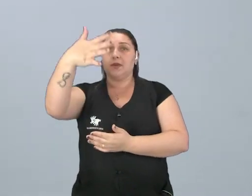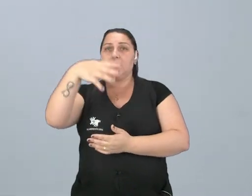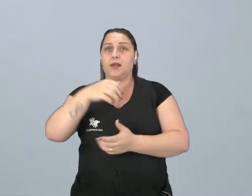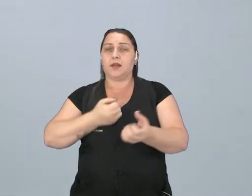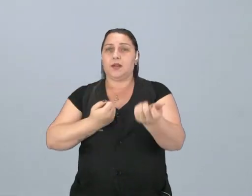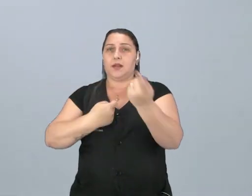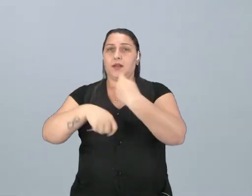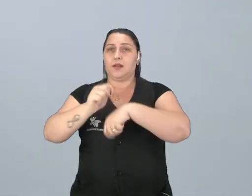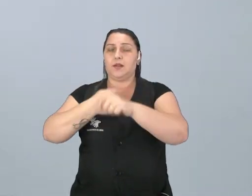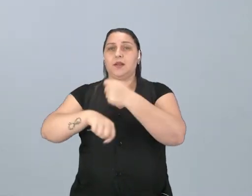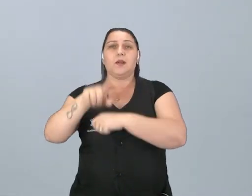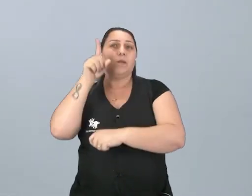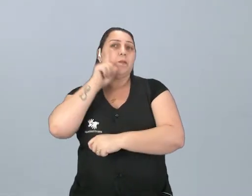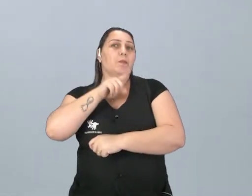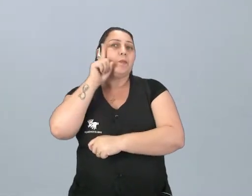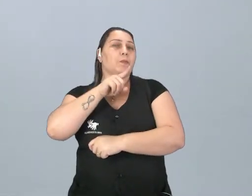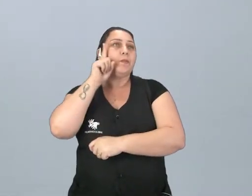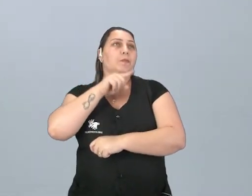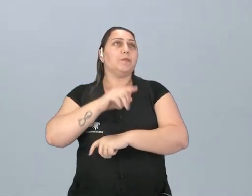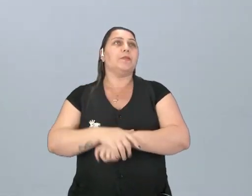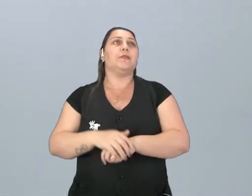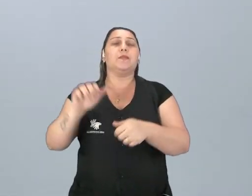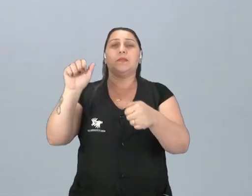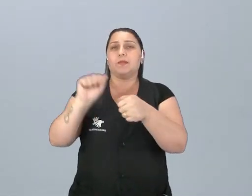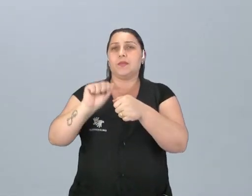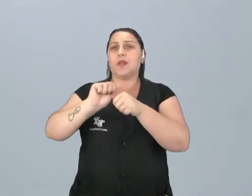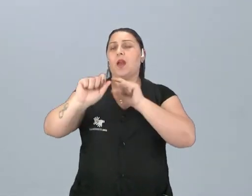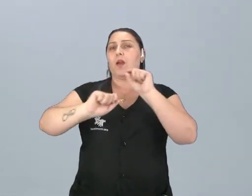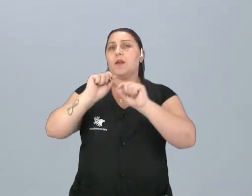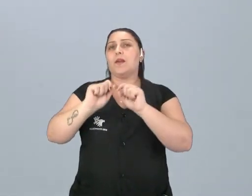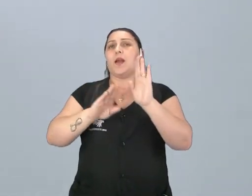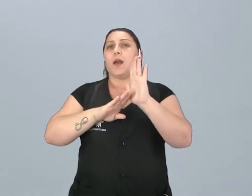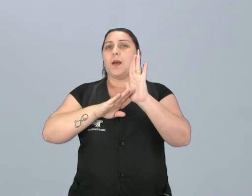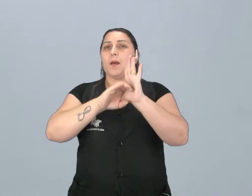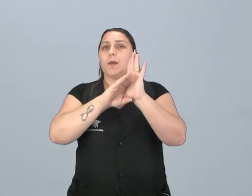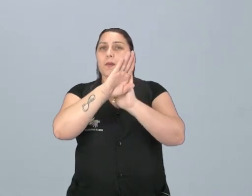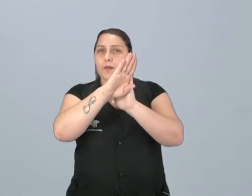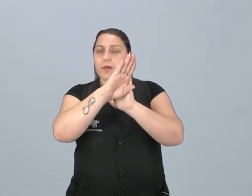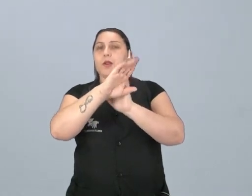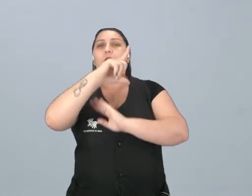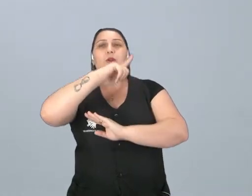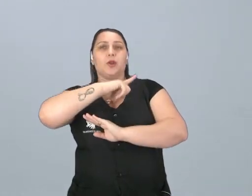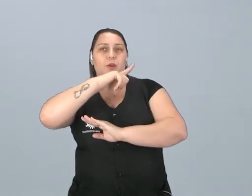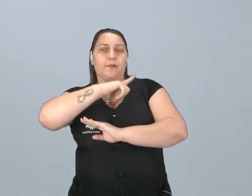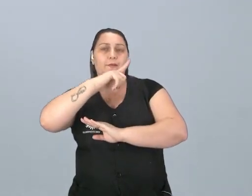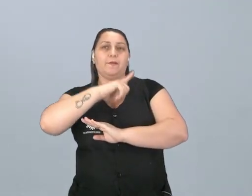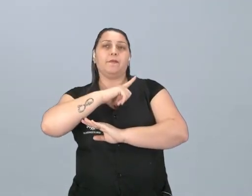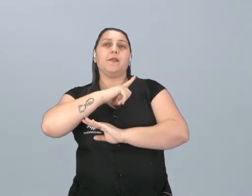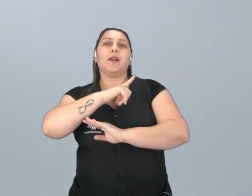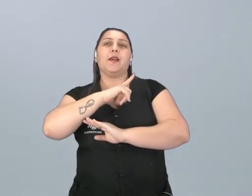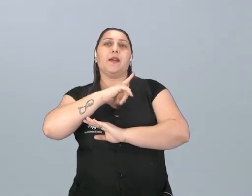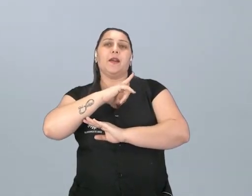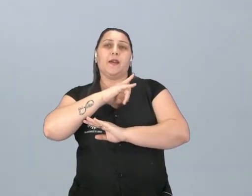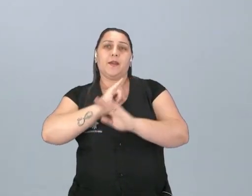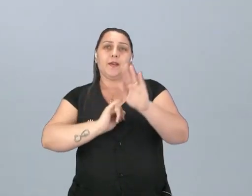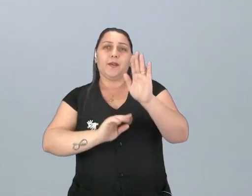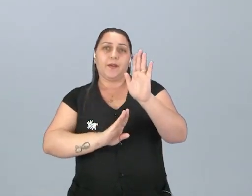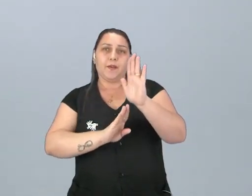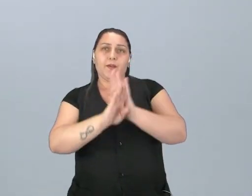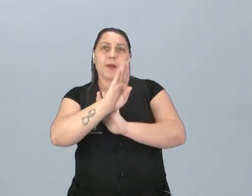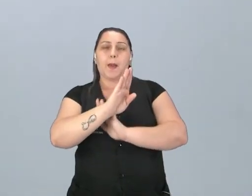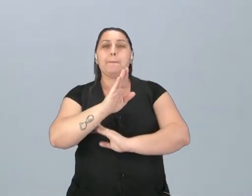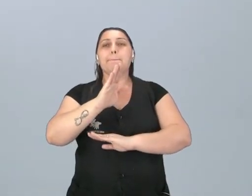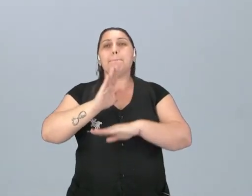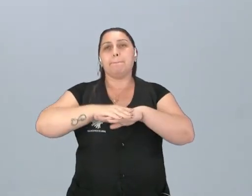economia dos Estados Unidos e fazer com que a Bolsa de Valores de Nova York tivesse um investimento maior desses